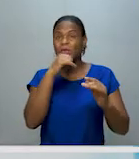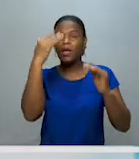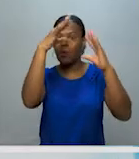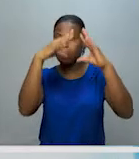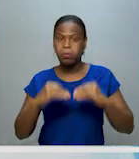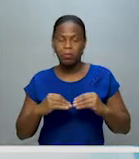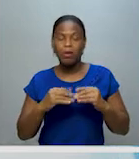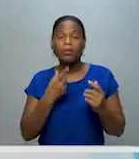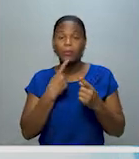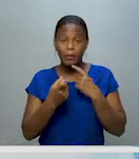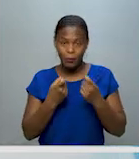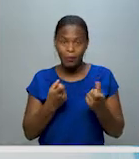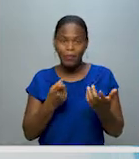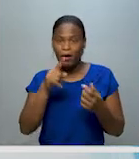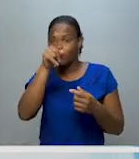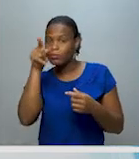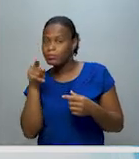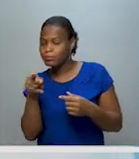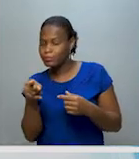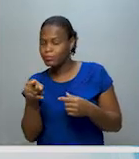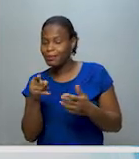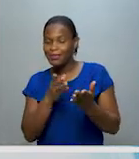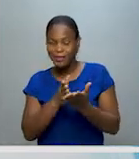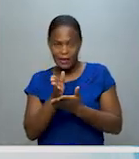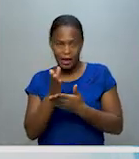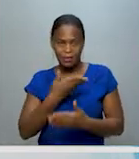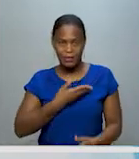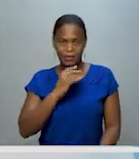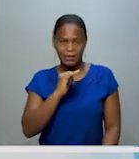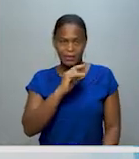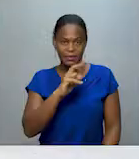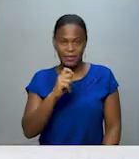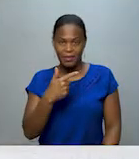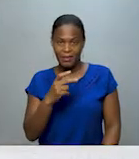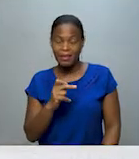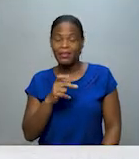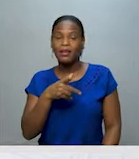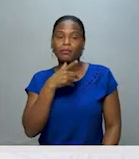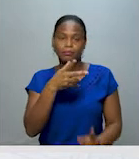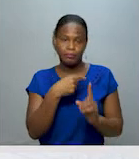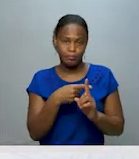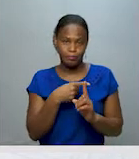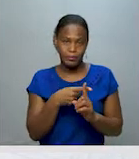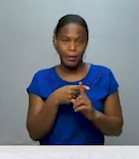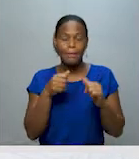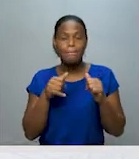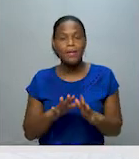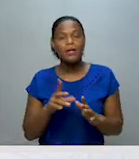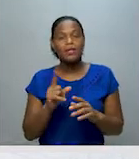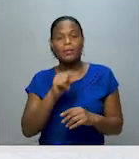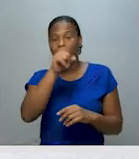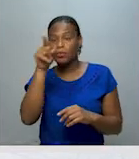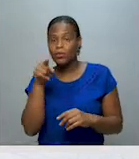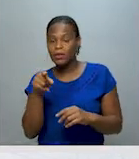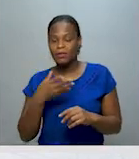isso, trata-se de uma interrogativa direta e, neste caso, afirmativa, mas também é